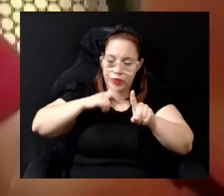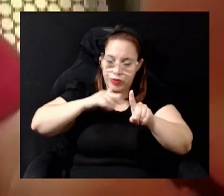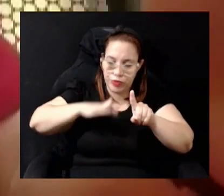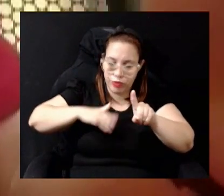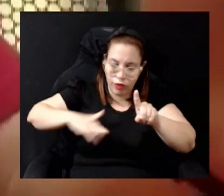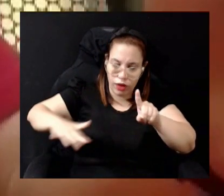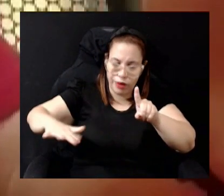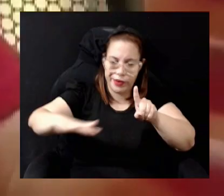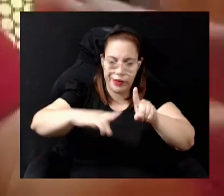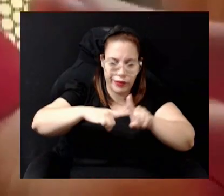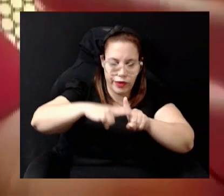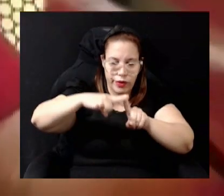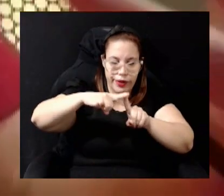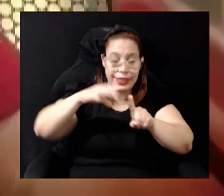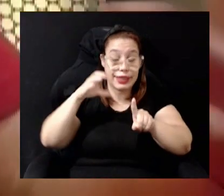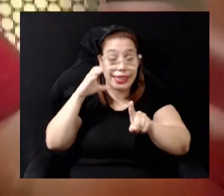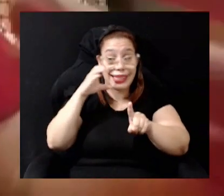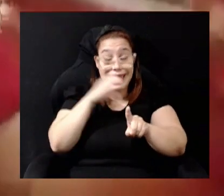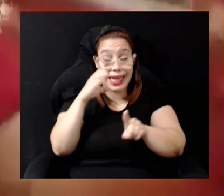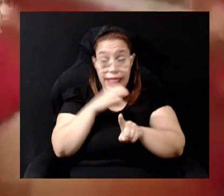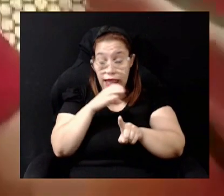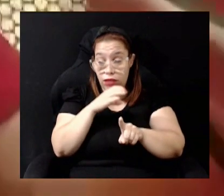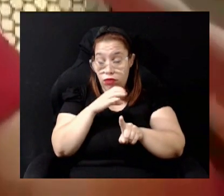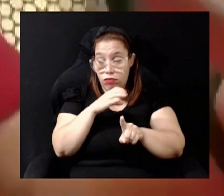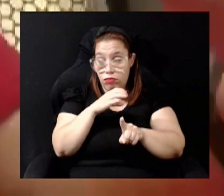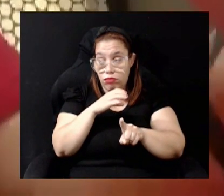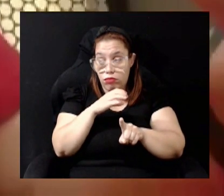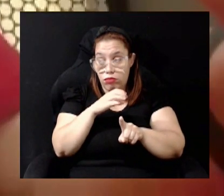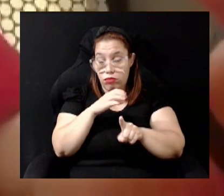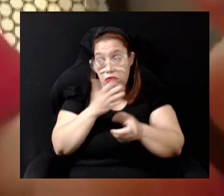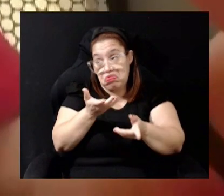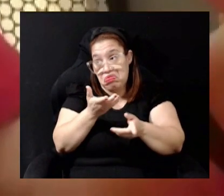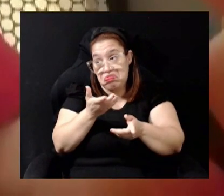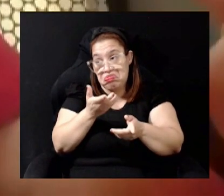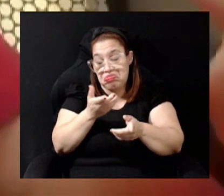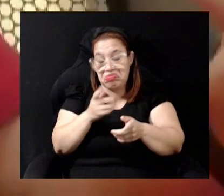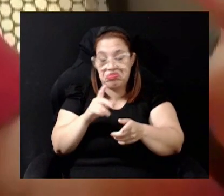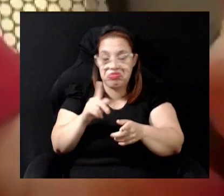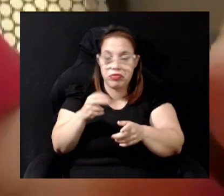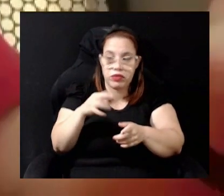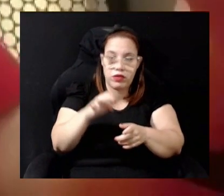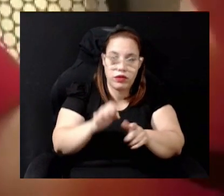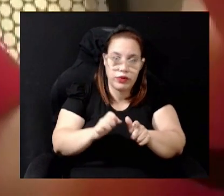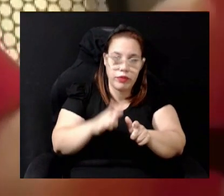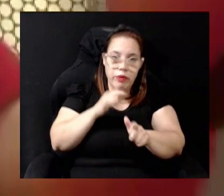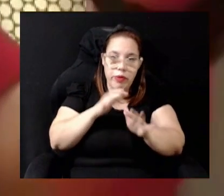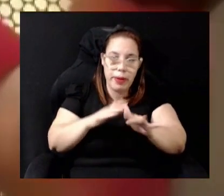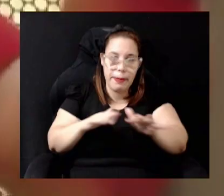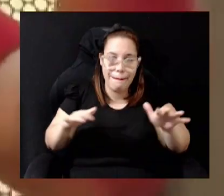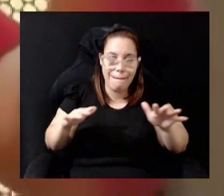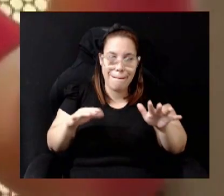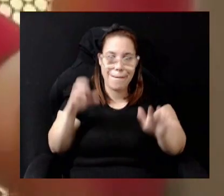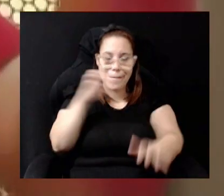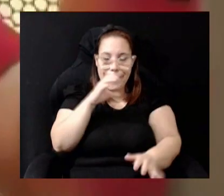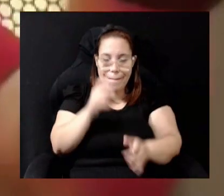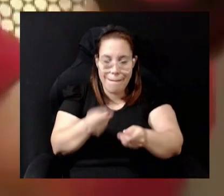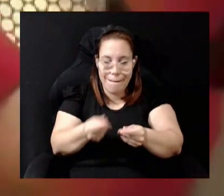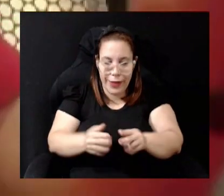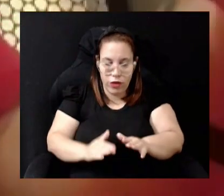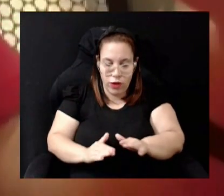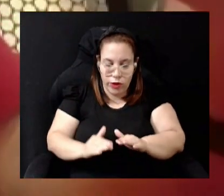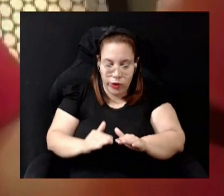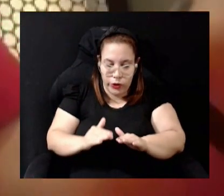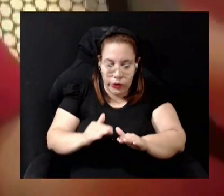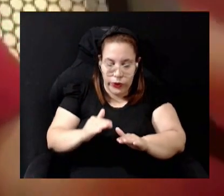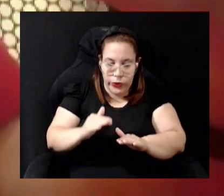um pouco mais quente. E com a umidade, né, do oceano, esse ar quente e úmido começa a subir, né, pela